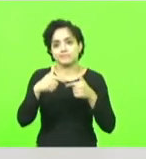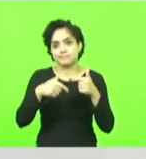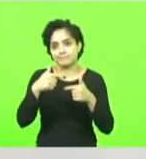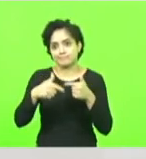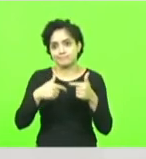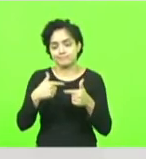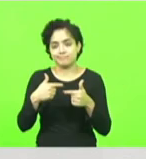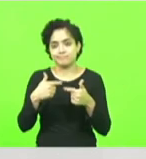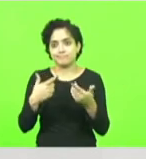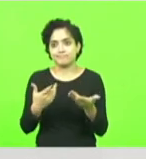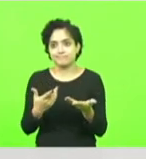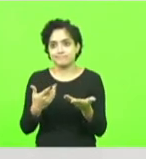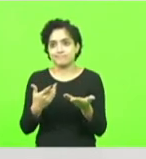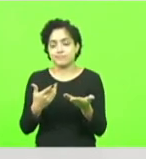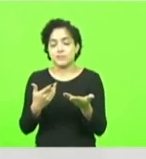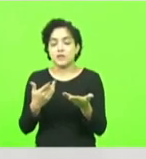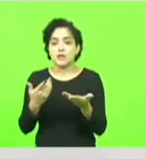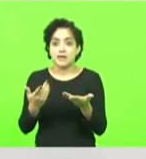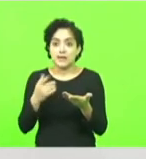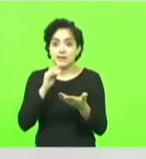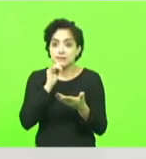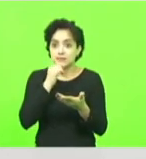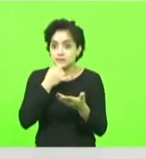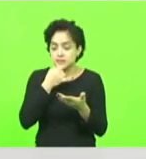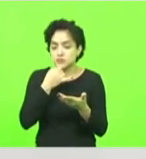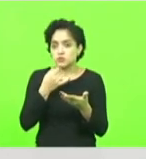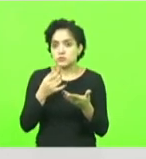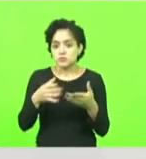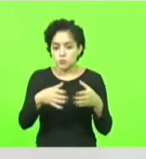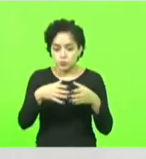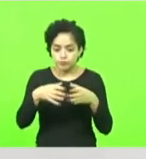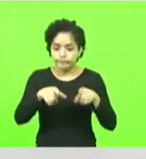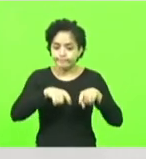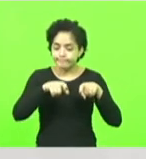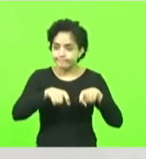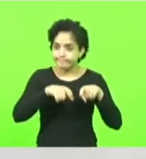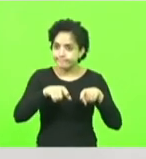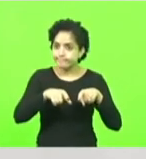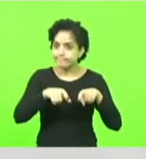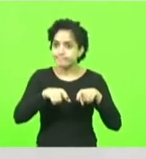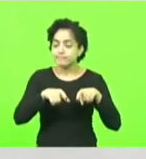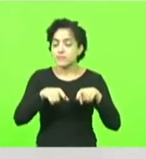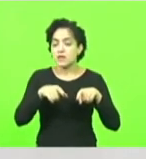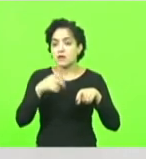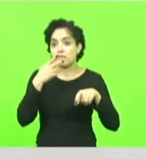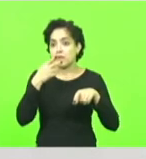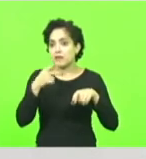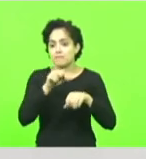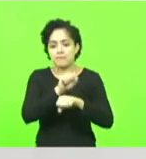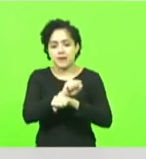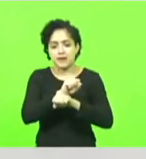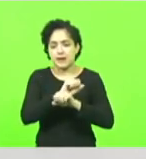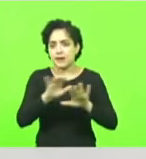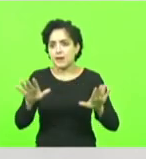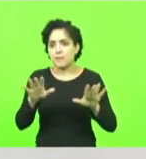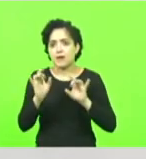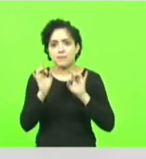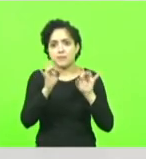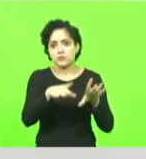É triste a situação. Vários agricultores relataram que estão a fim de parar, de abandonar, vender as